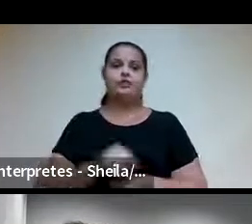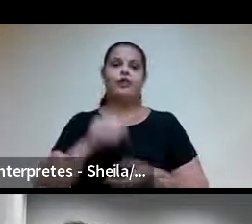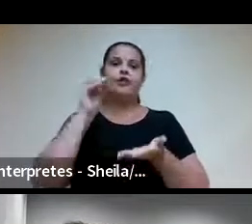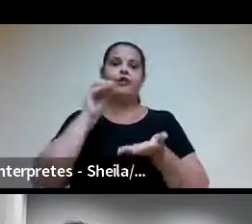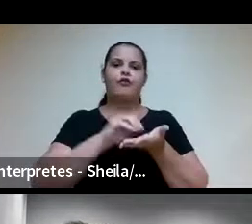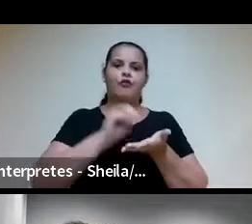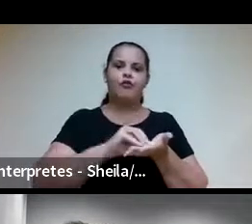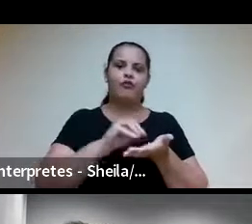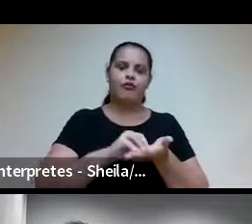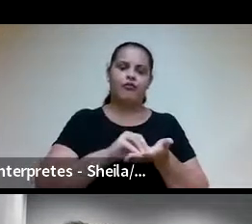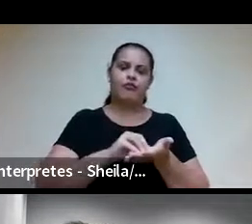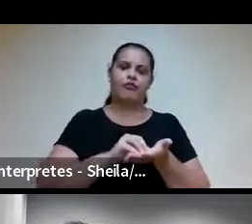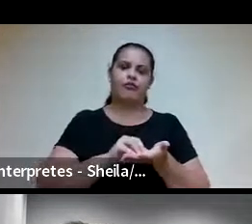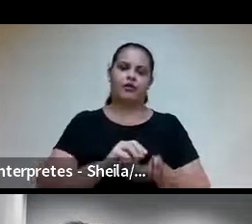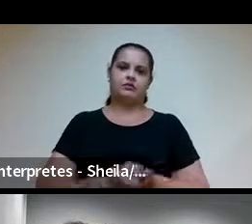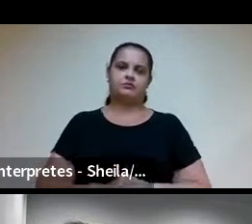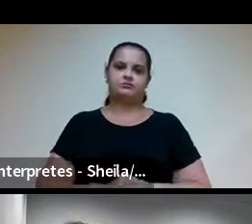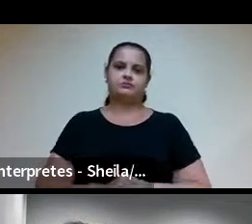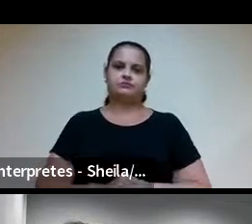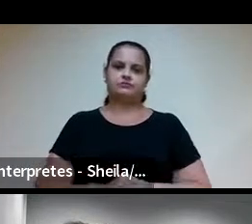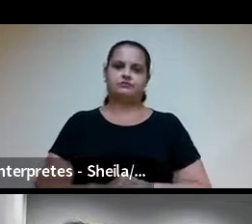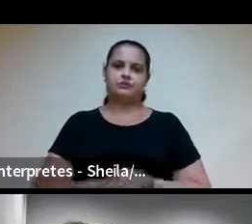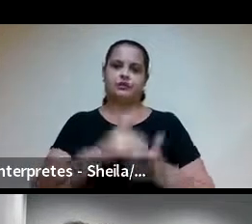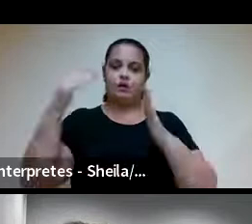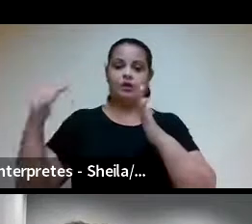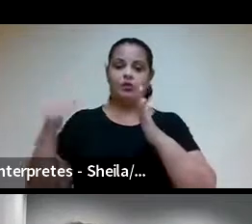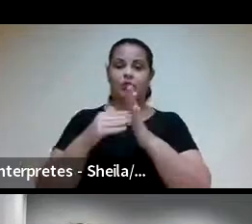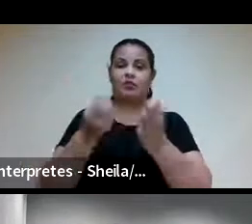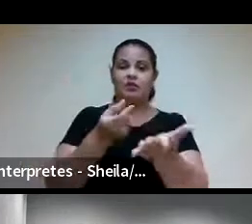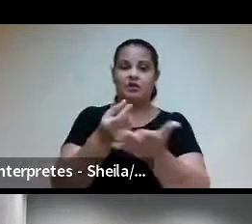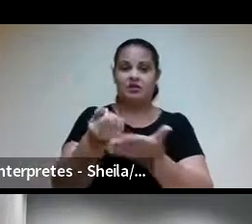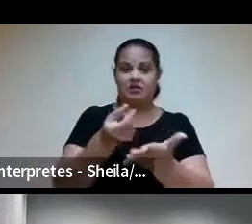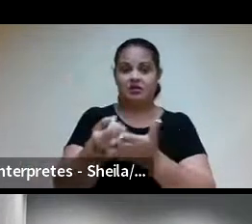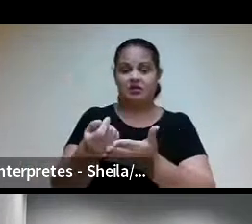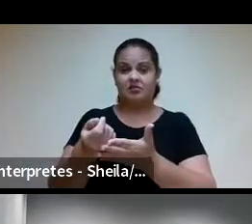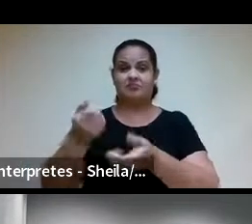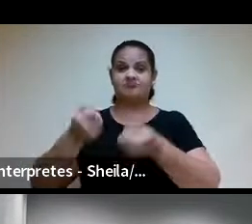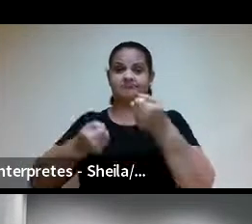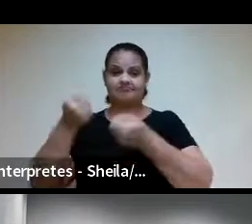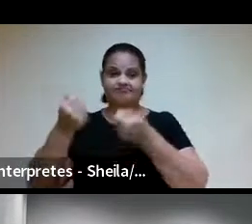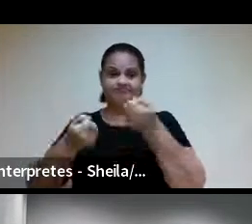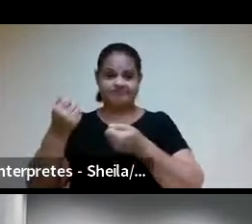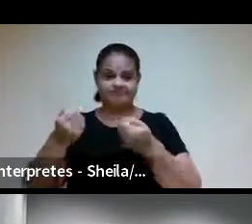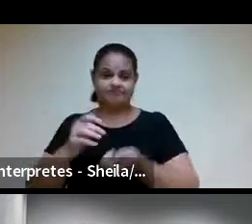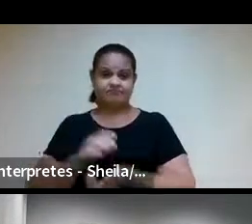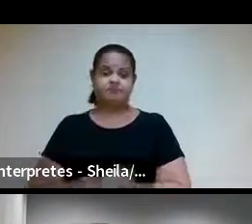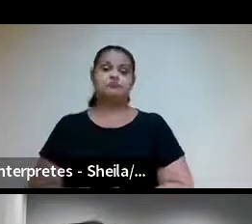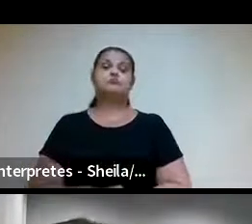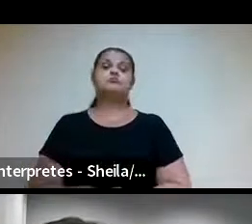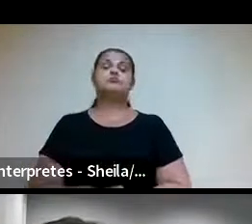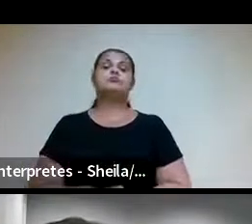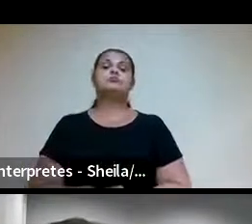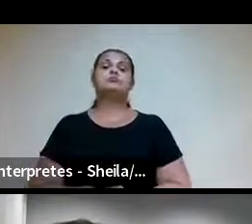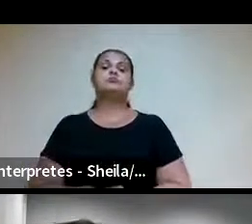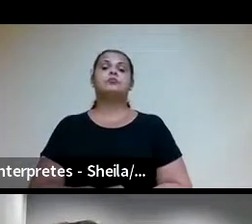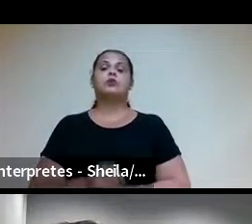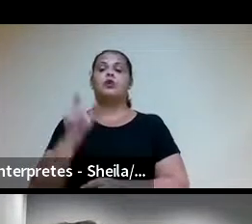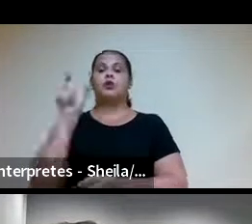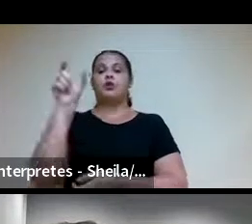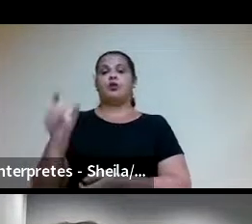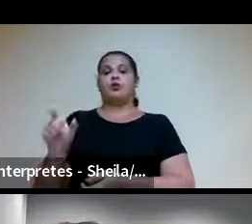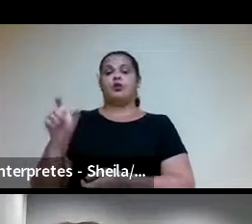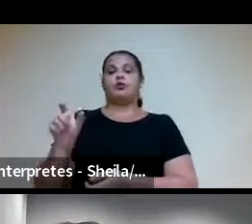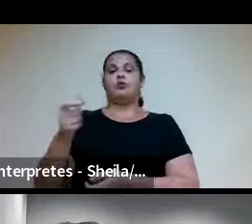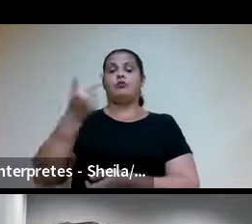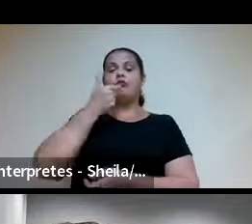na extrapolação do limite de gastos com locação de veículos. Em suas razões, o recorrente sustenta que as limitações do